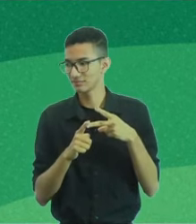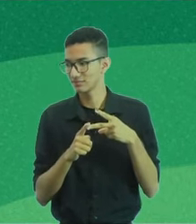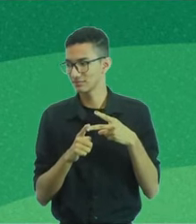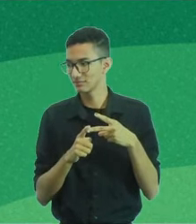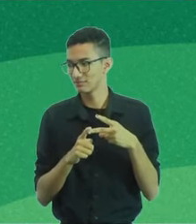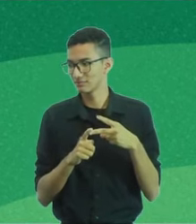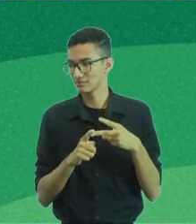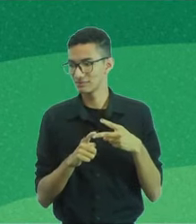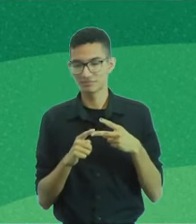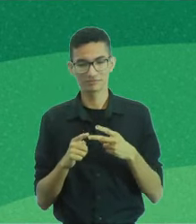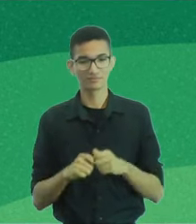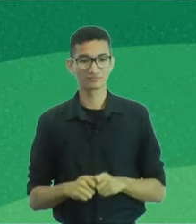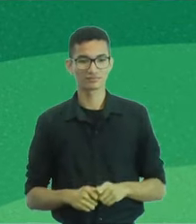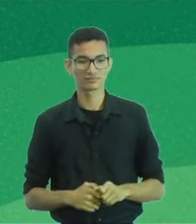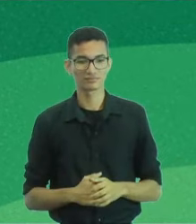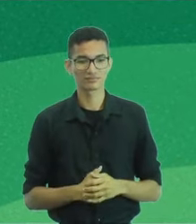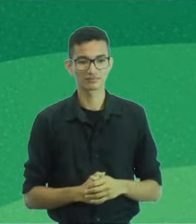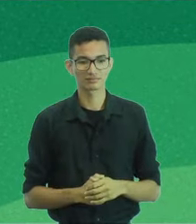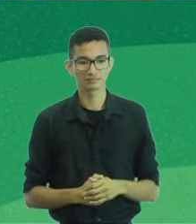não sabia e